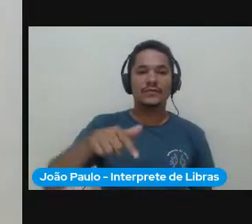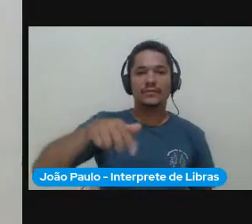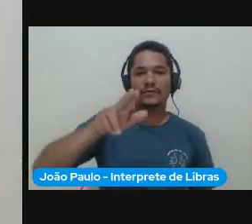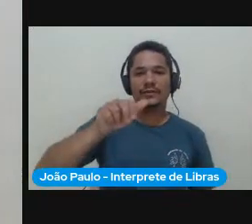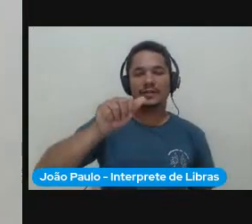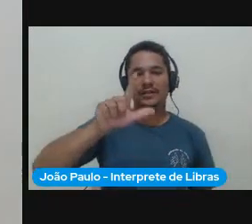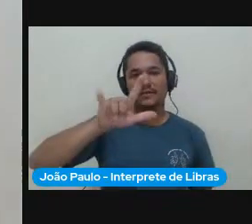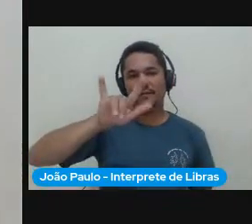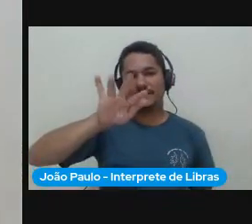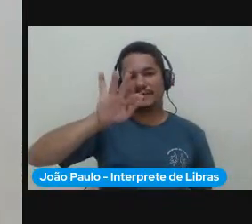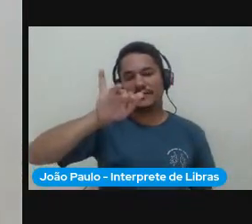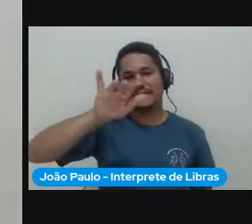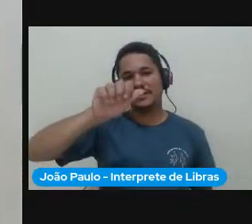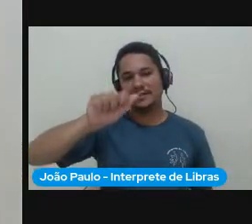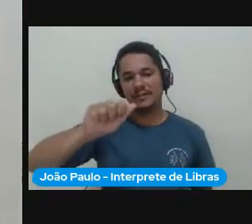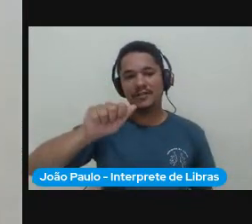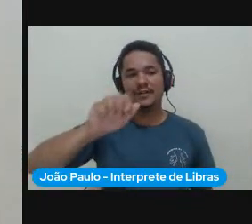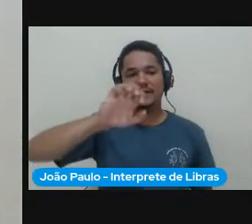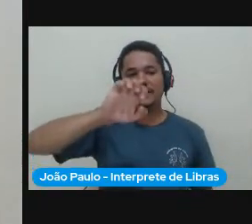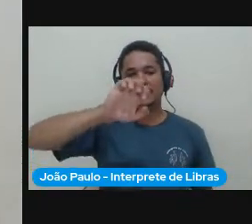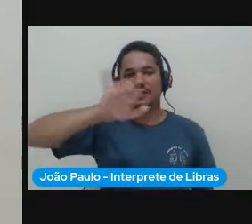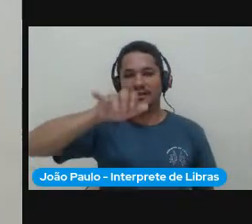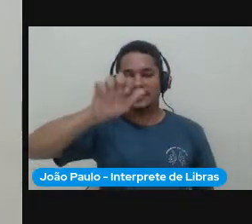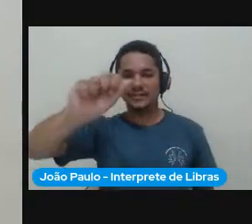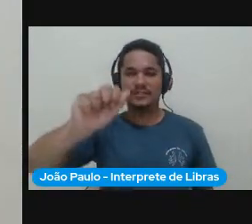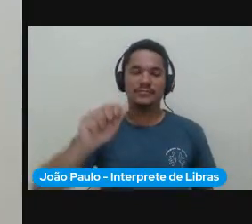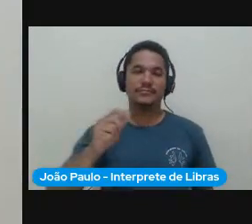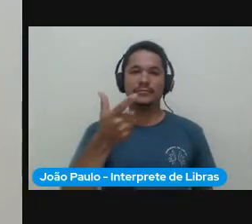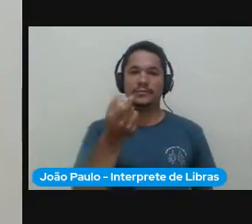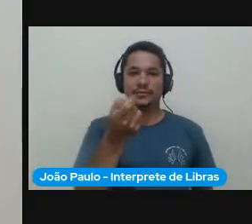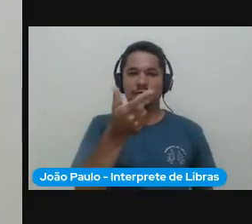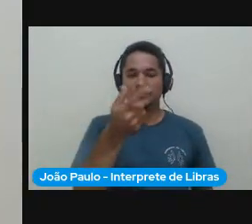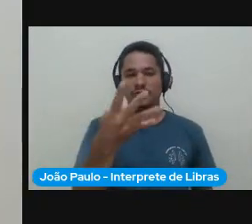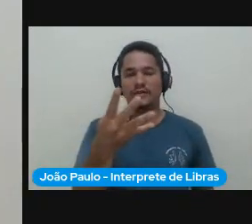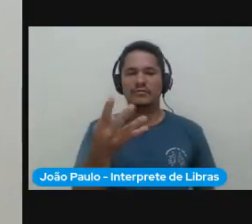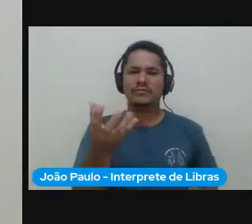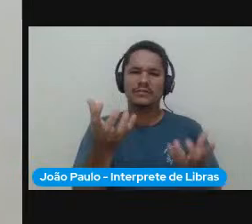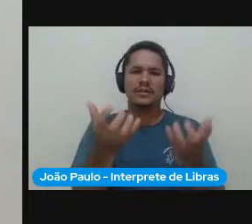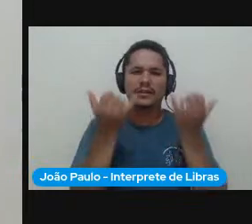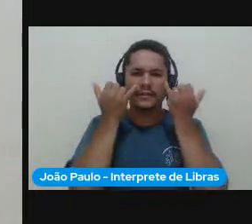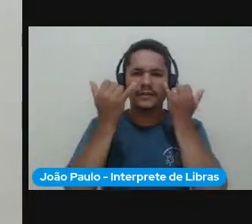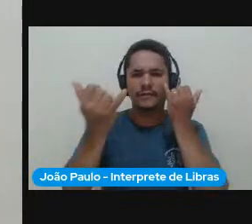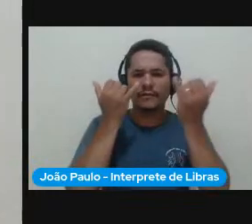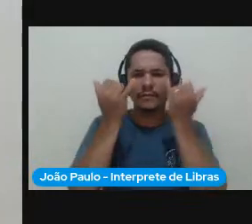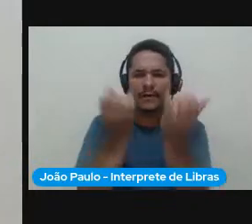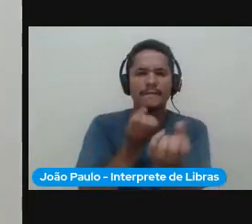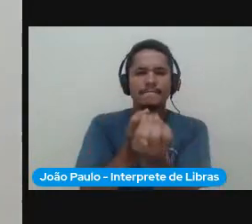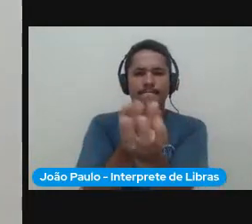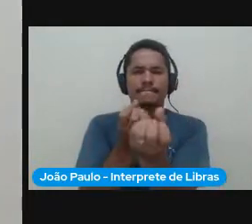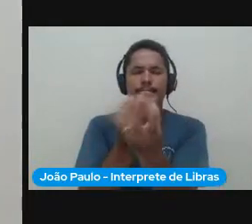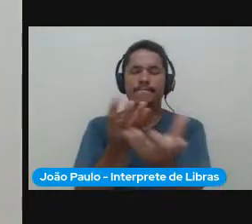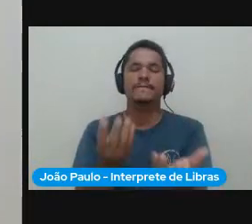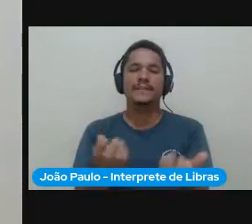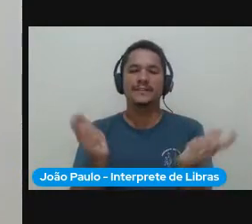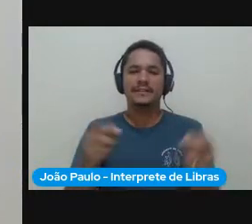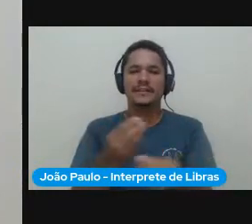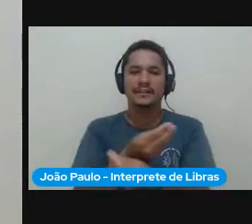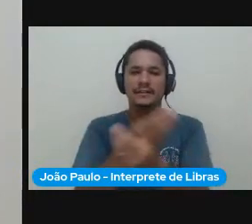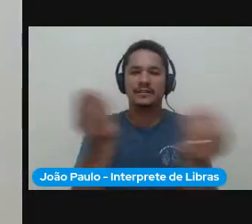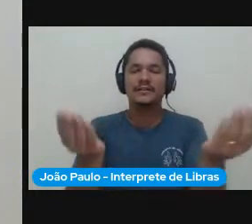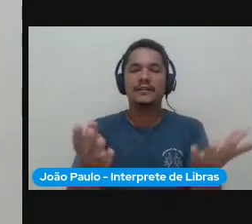2024, que tem como propósito informar, encorajar e disponibilizar oportunidades